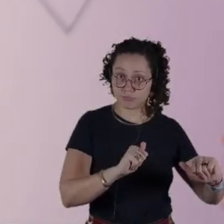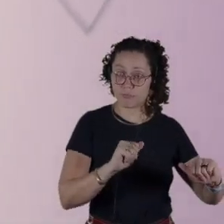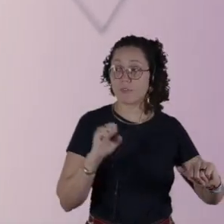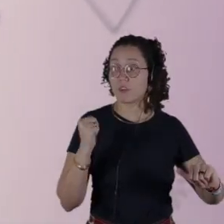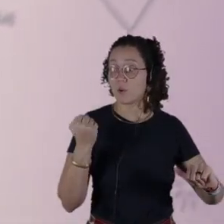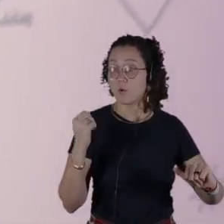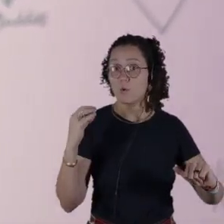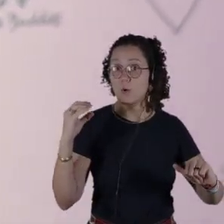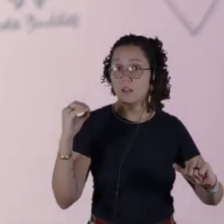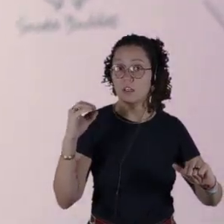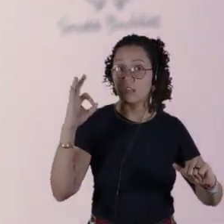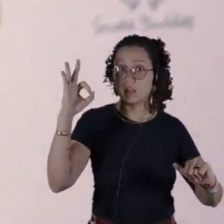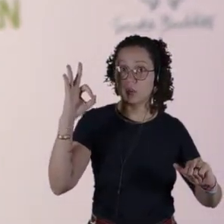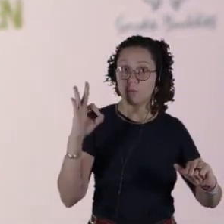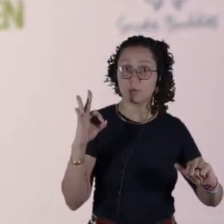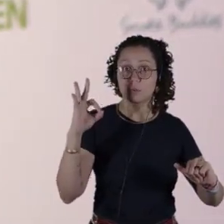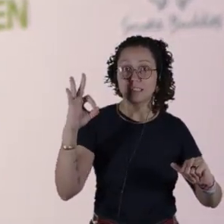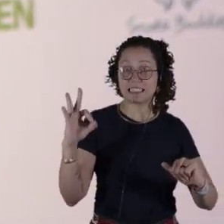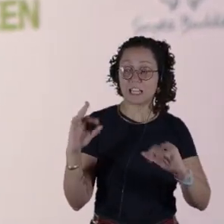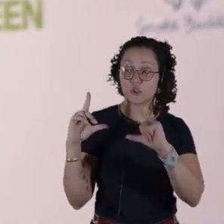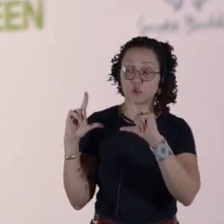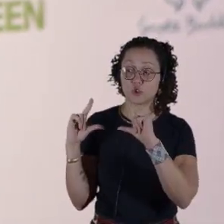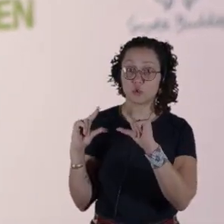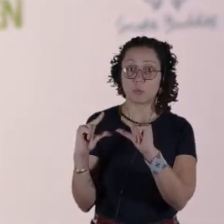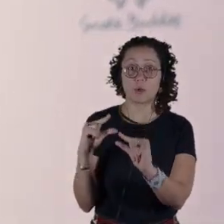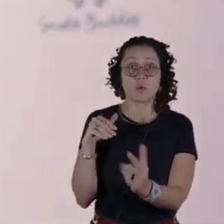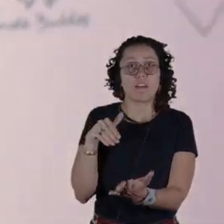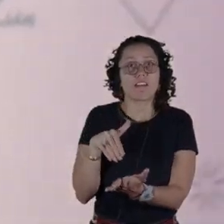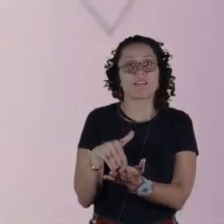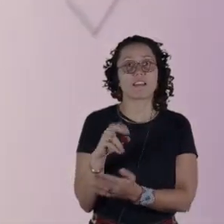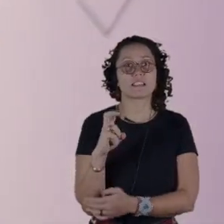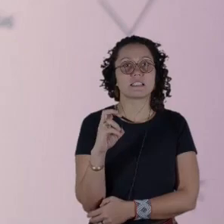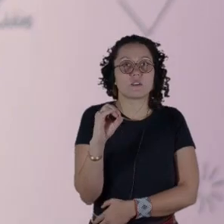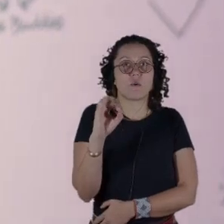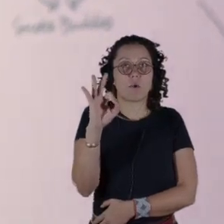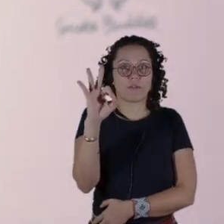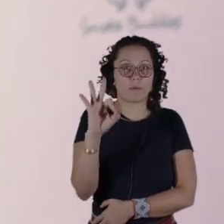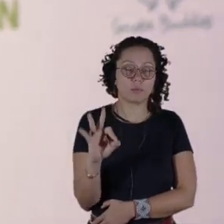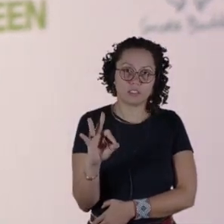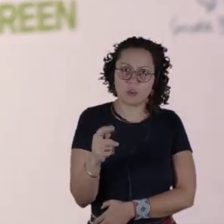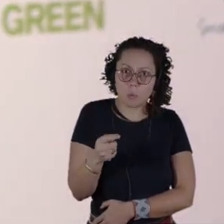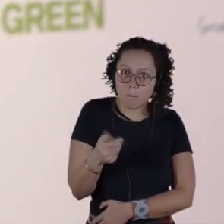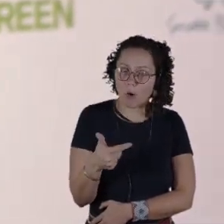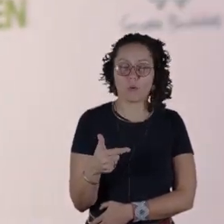80% reduzem até 50% as crises. Não é pouco.